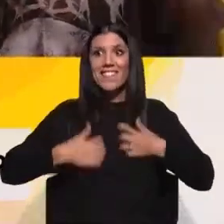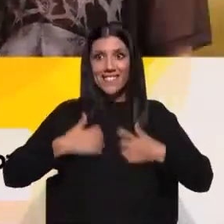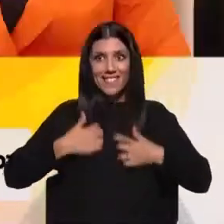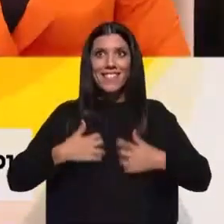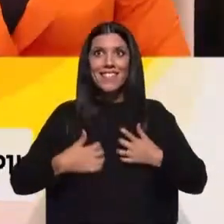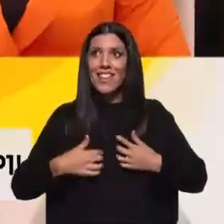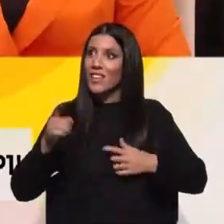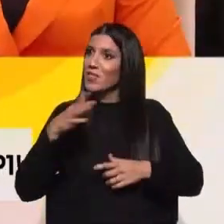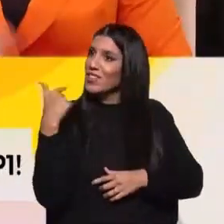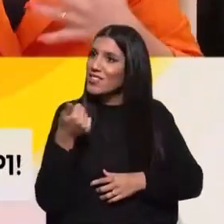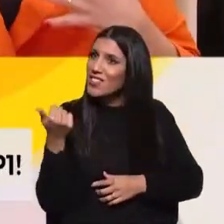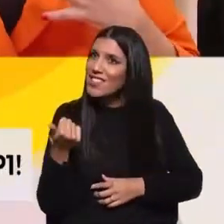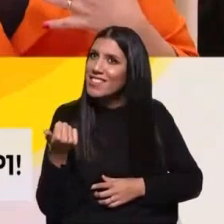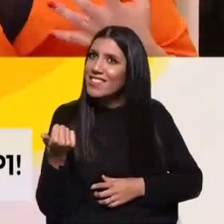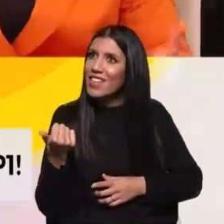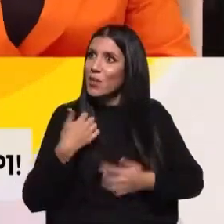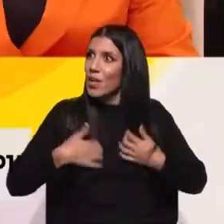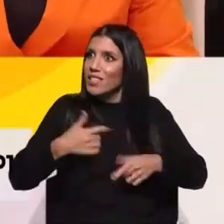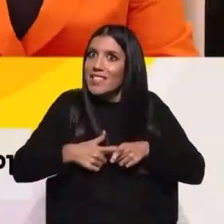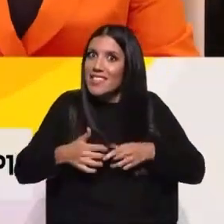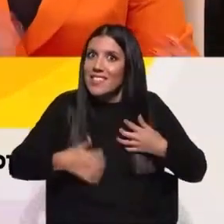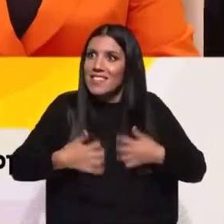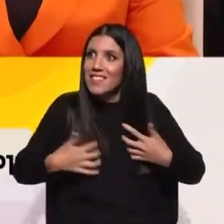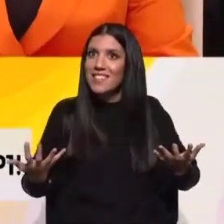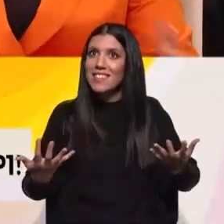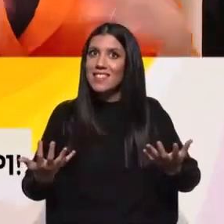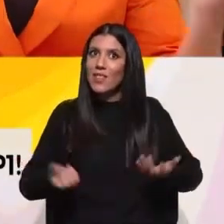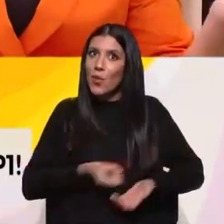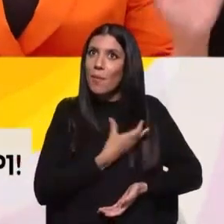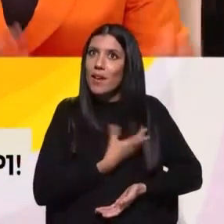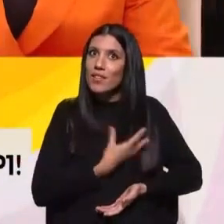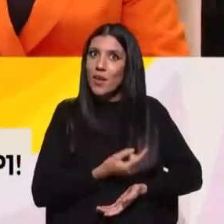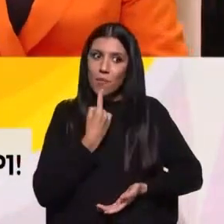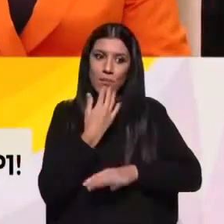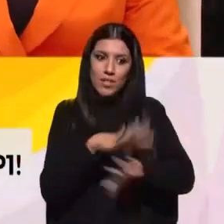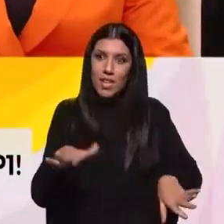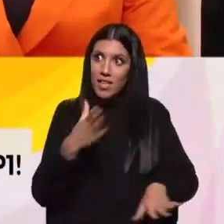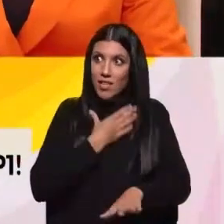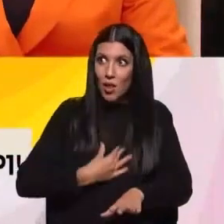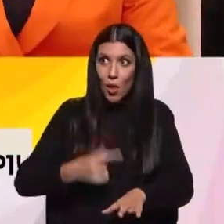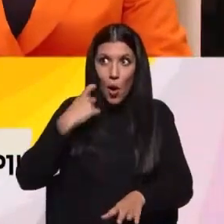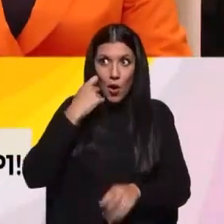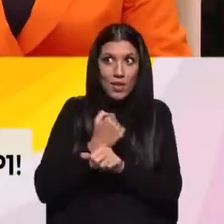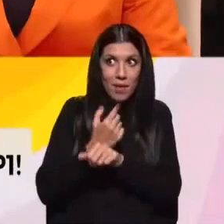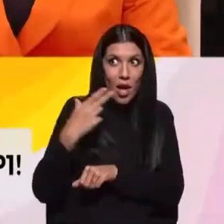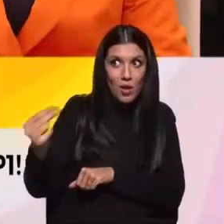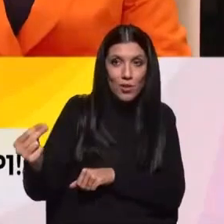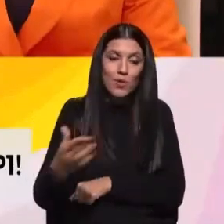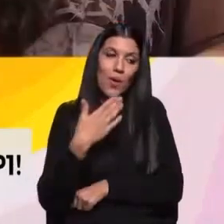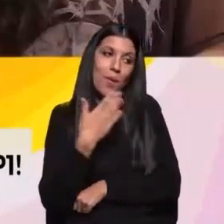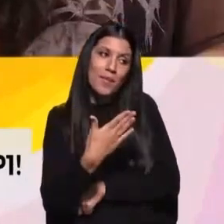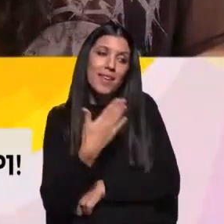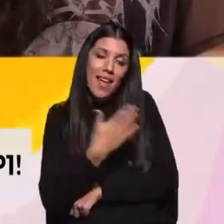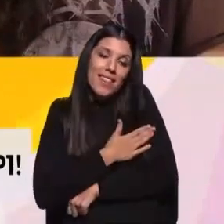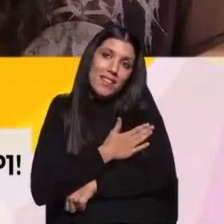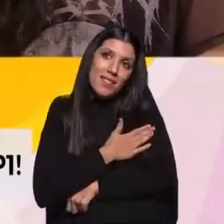Tu és tão gira, Beatriz. Tu és mesmo entusiasmante e apaixonante. Obrigada. Eu percebo que os miúdos devem adorar trabalhar contigo. Obrigada, de coração.